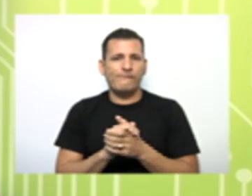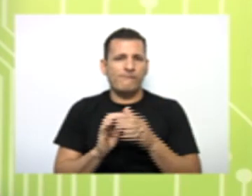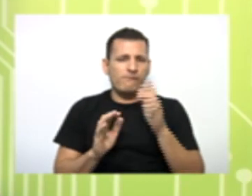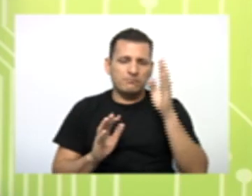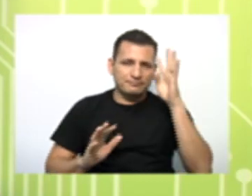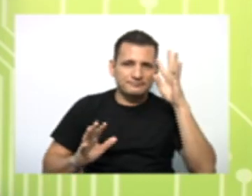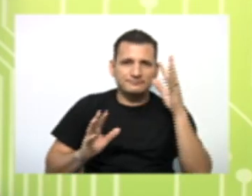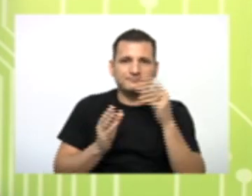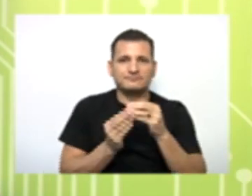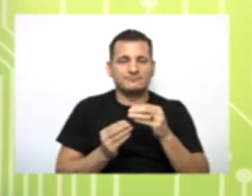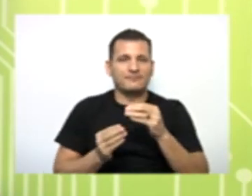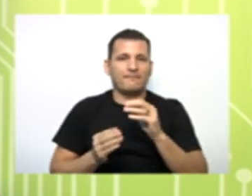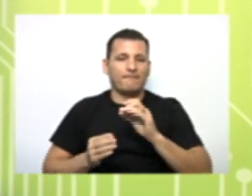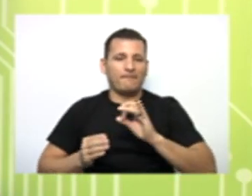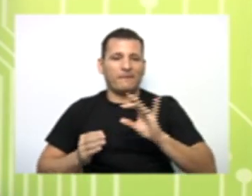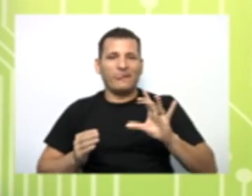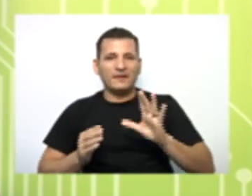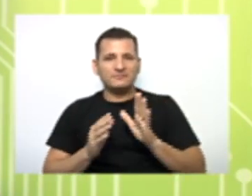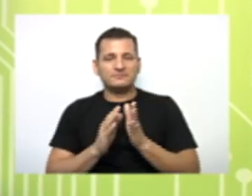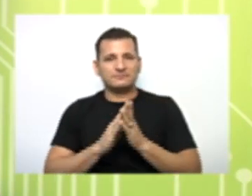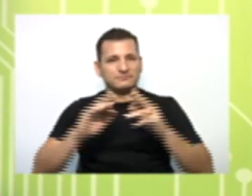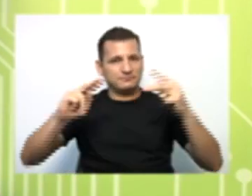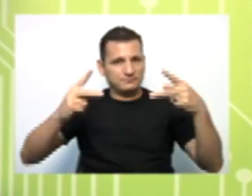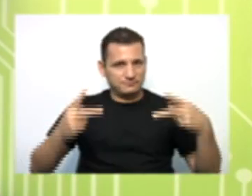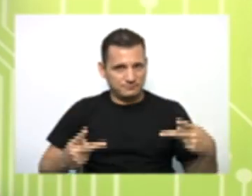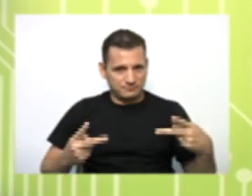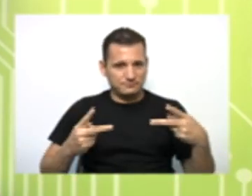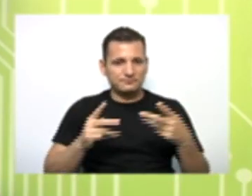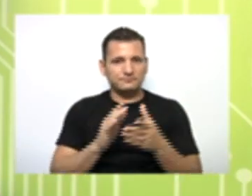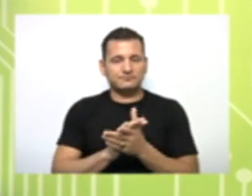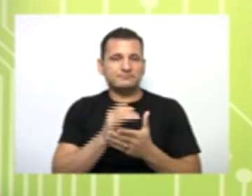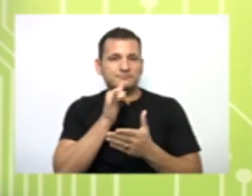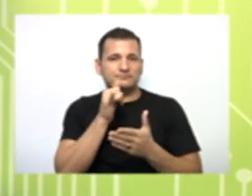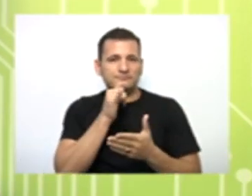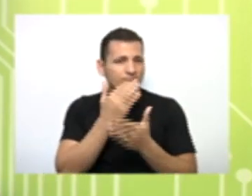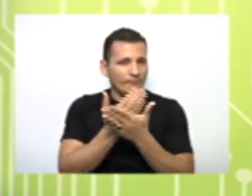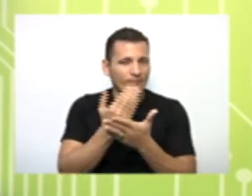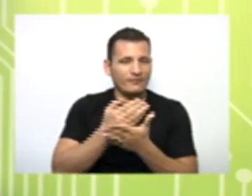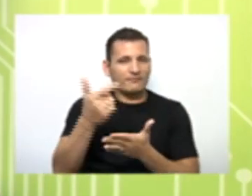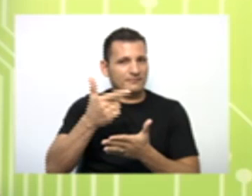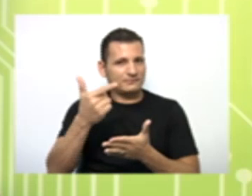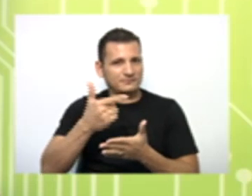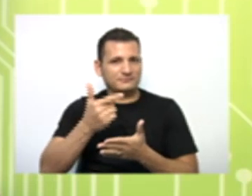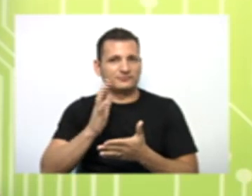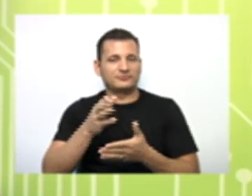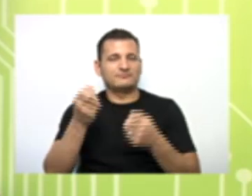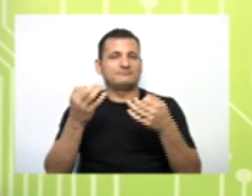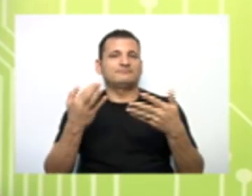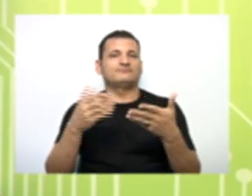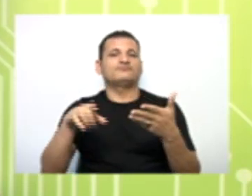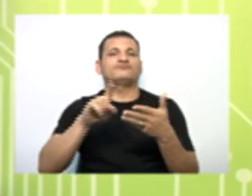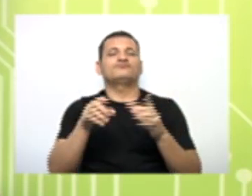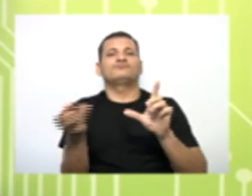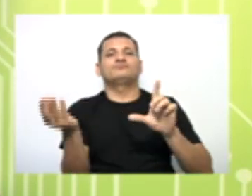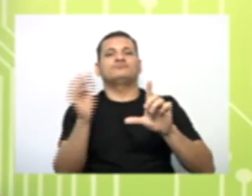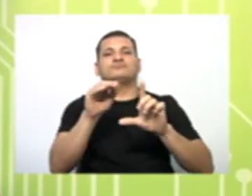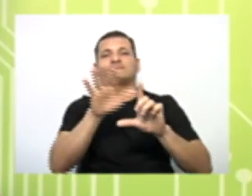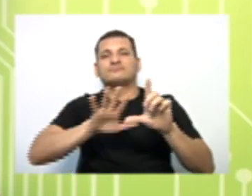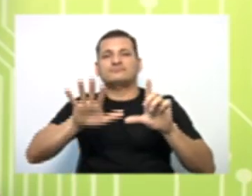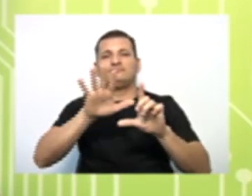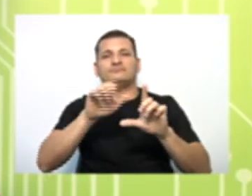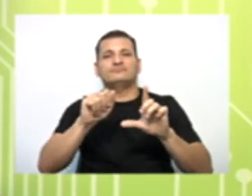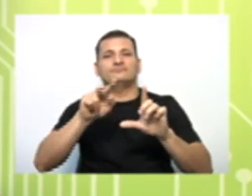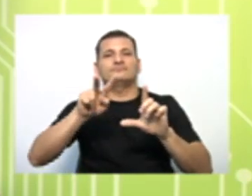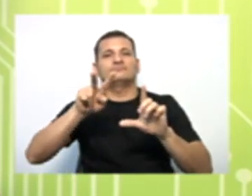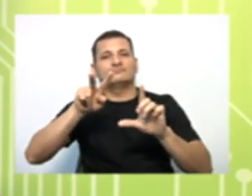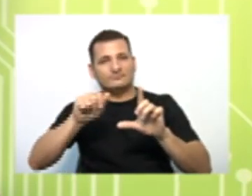concluir o nosso HTML do exemplo da aula 2, que, como eu falei, já está disponível lá no AVA para